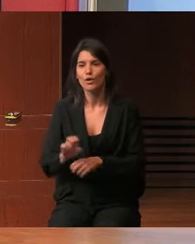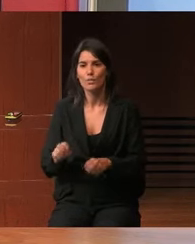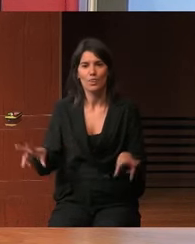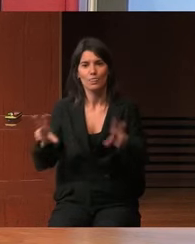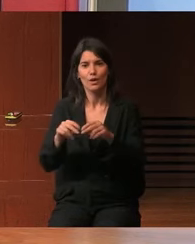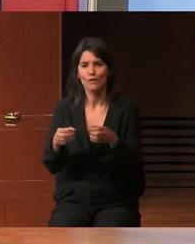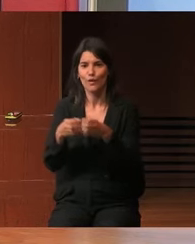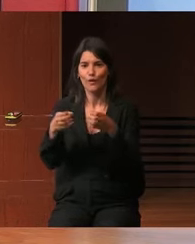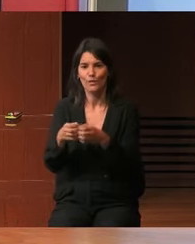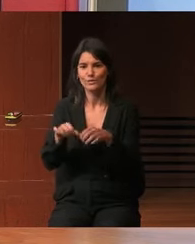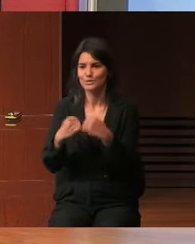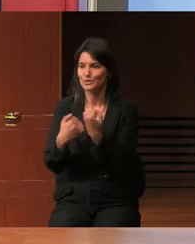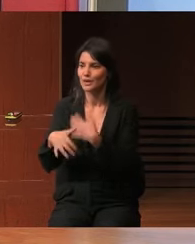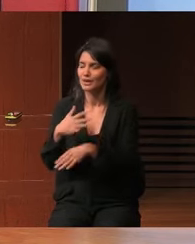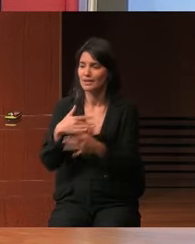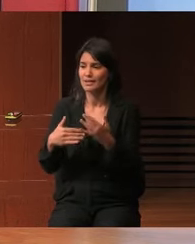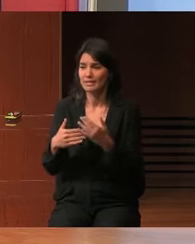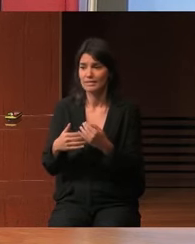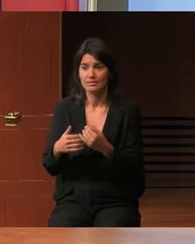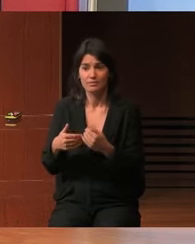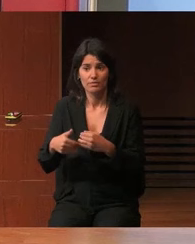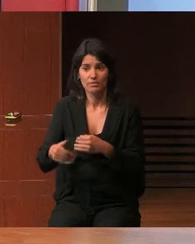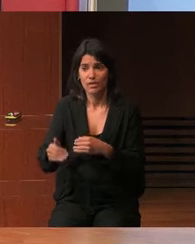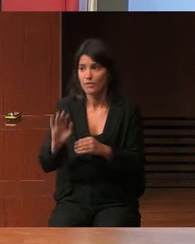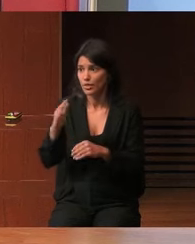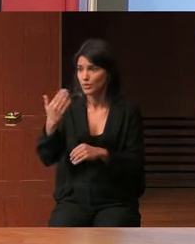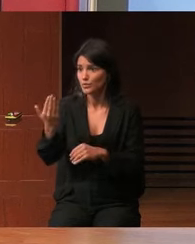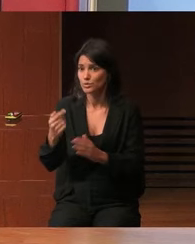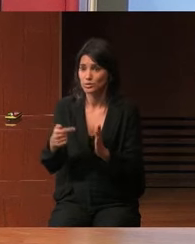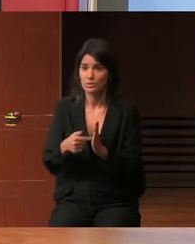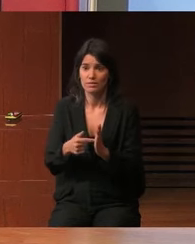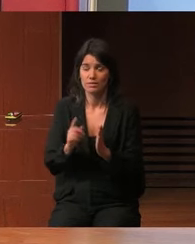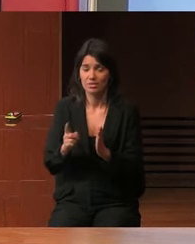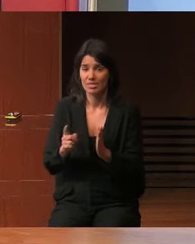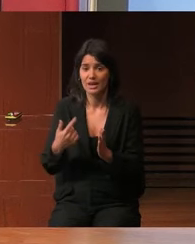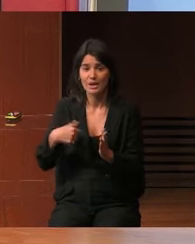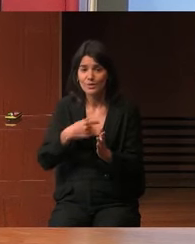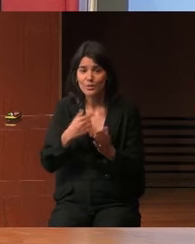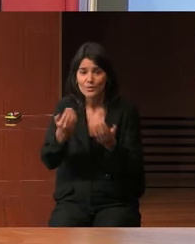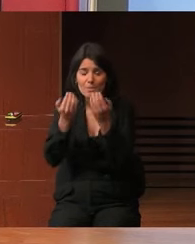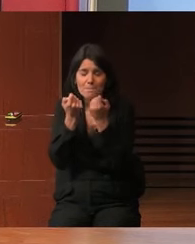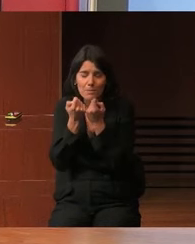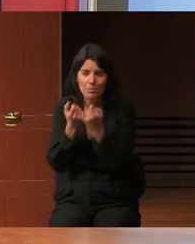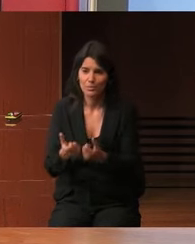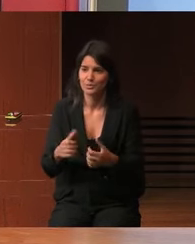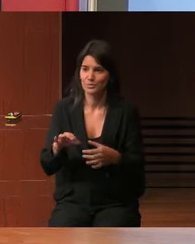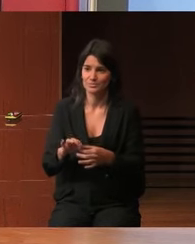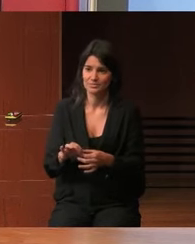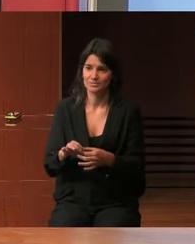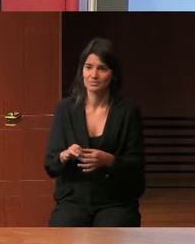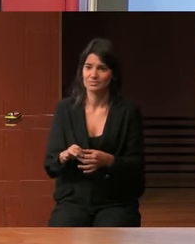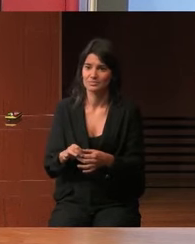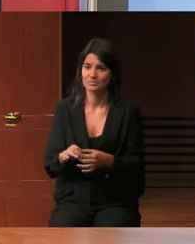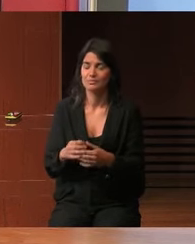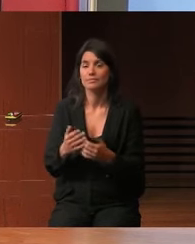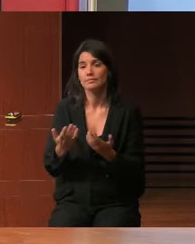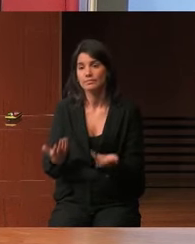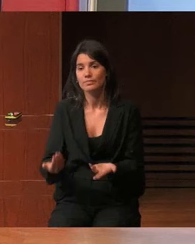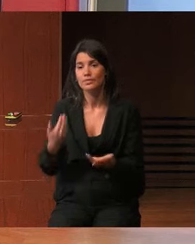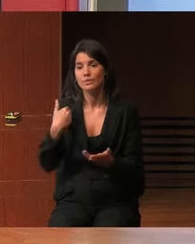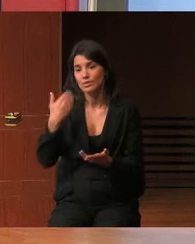que efetivamente vai ser um espaço de socialização do futuro e que nós sabemos pouquíssimo sobre ela. E, portanto, eu acho